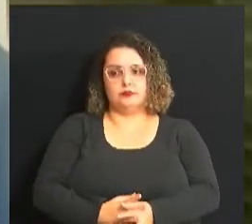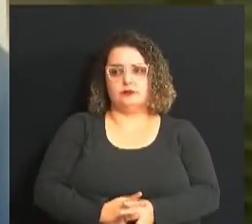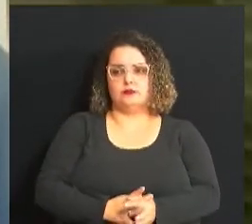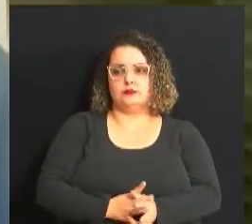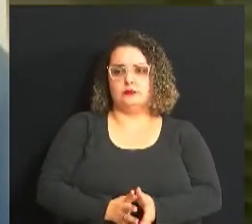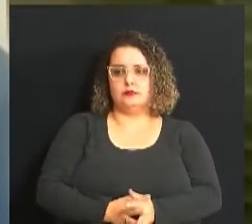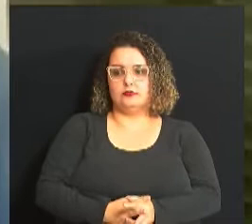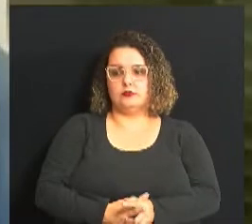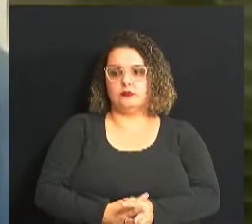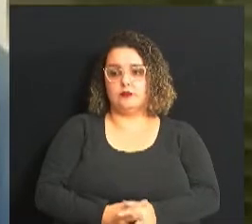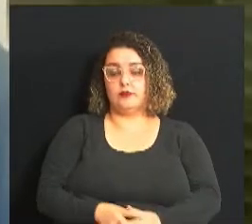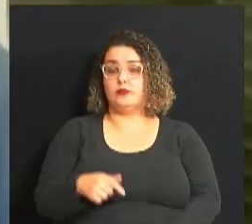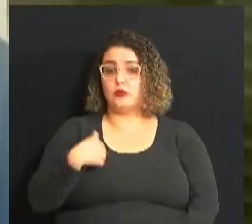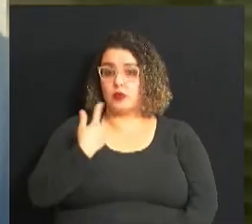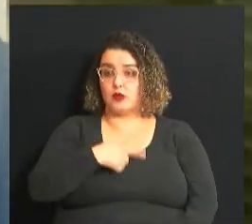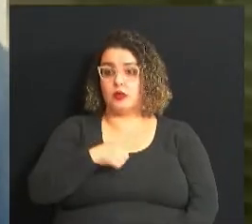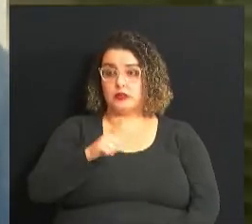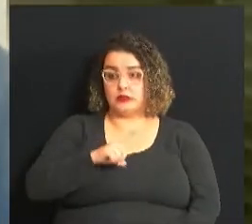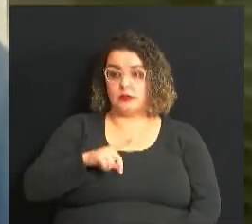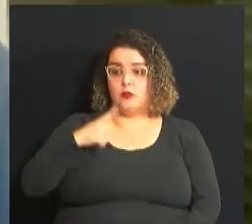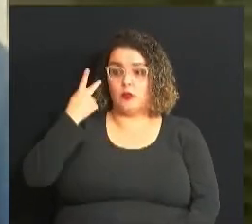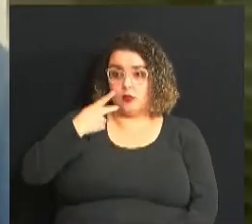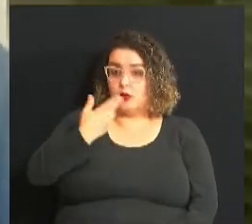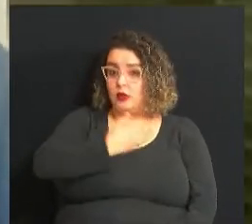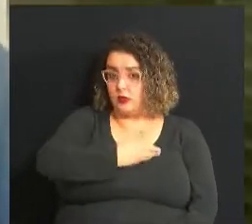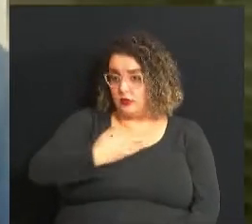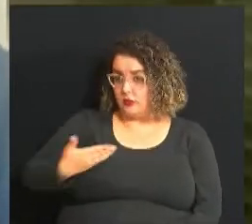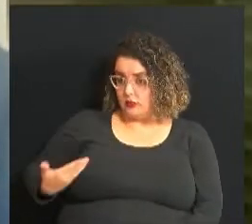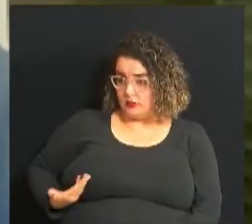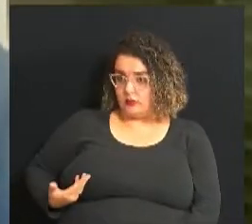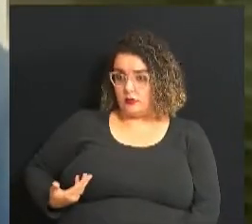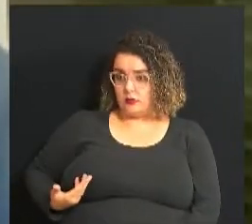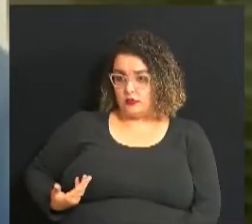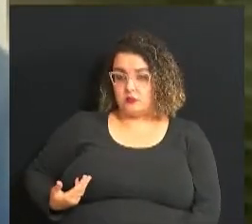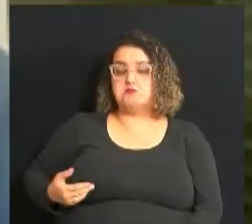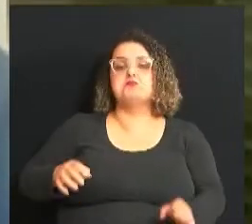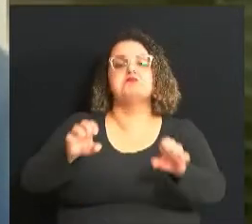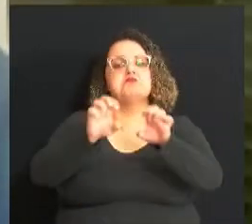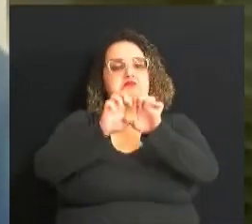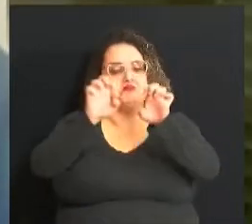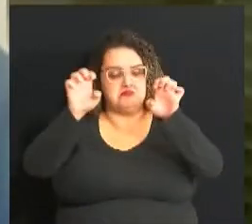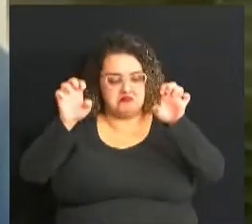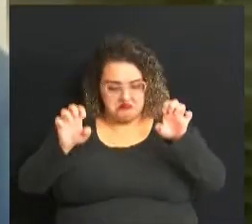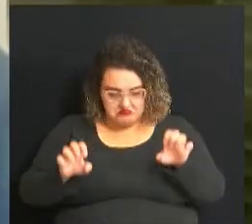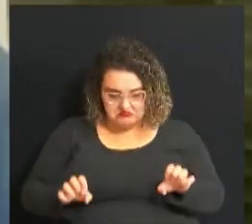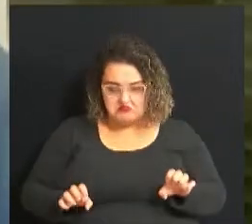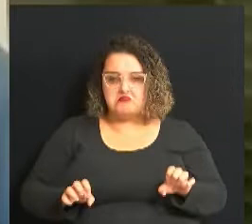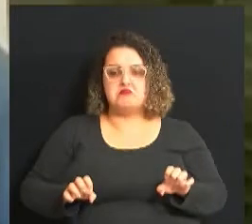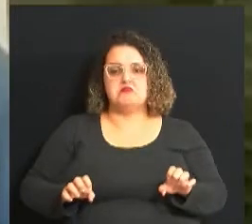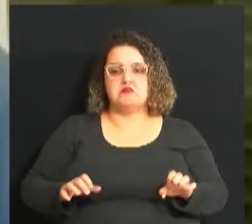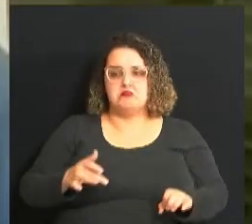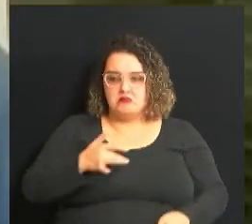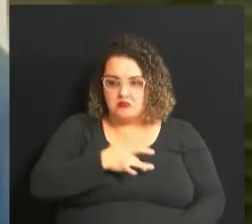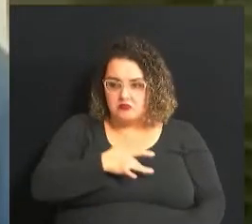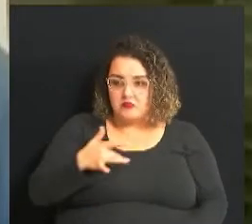Nós temos políticas públicas muito bem estruturadas para a saúde de